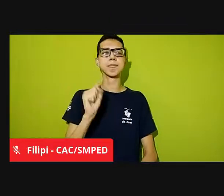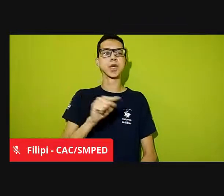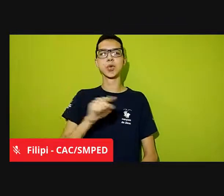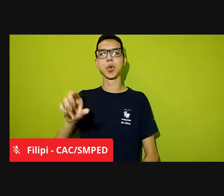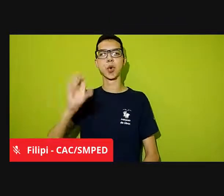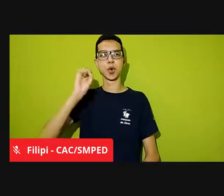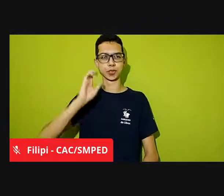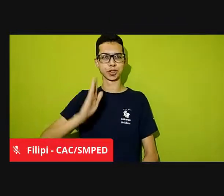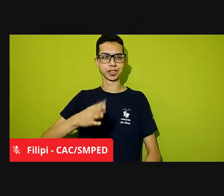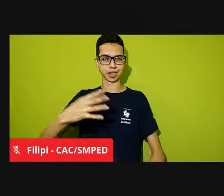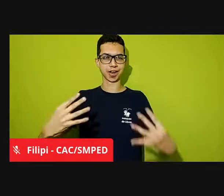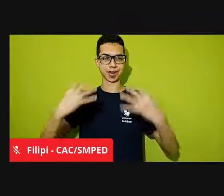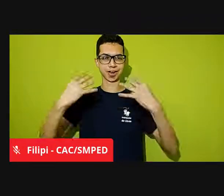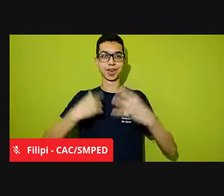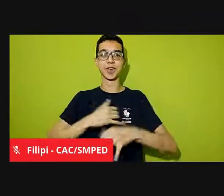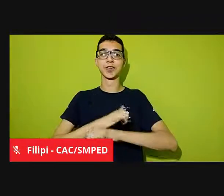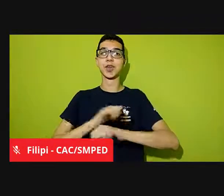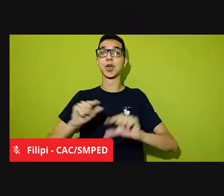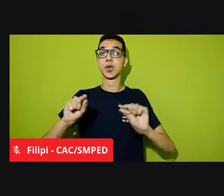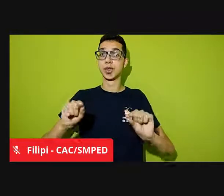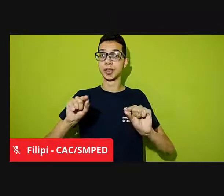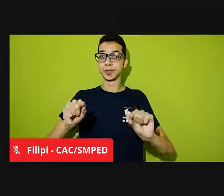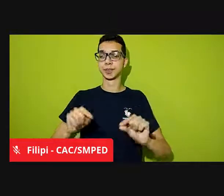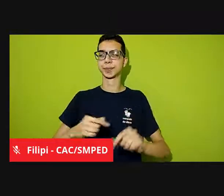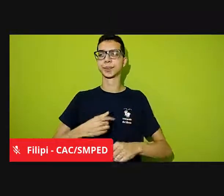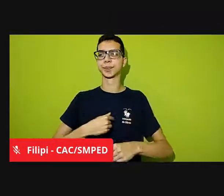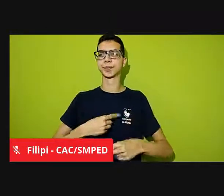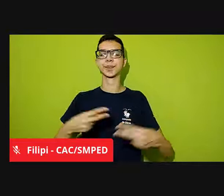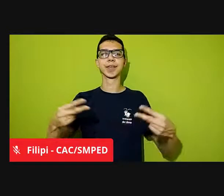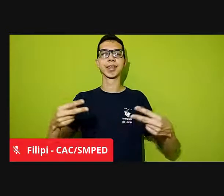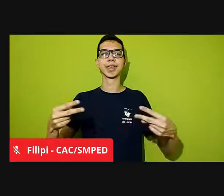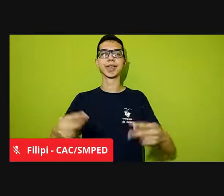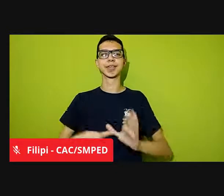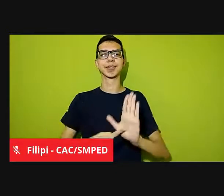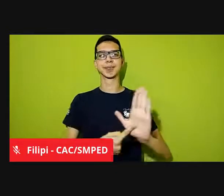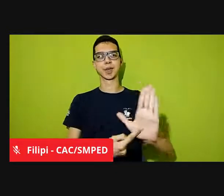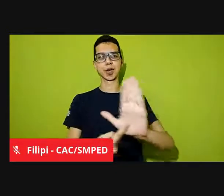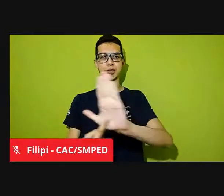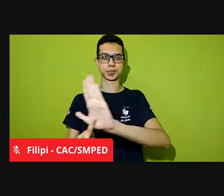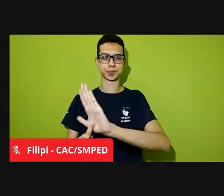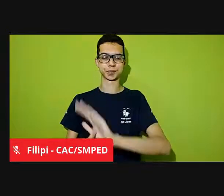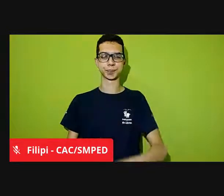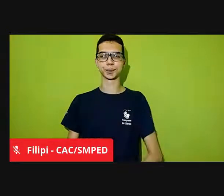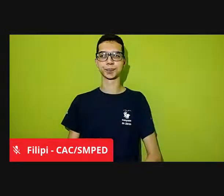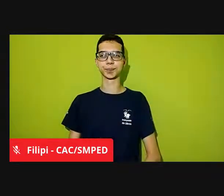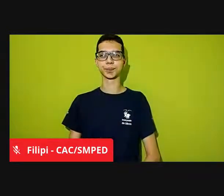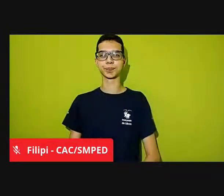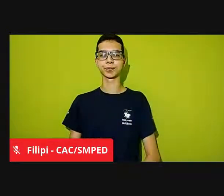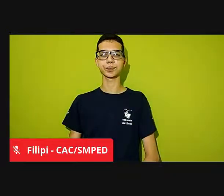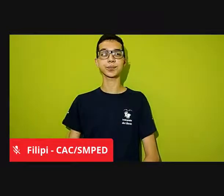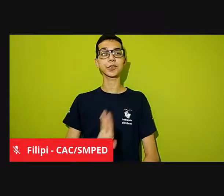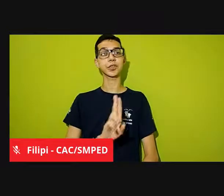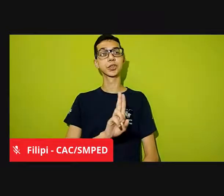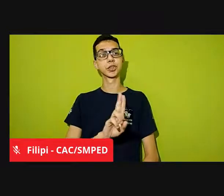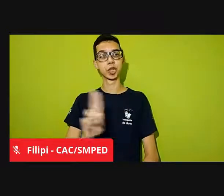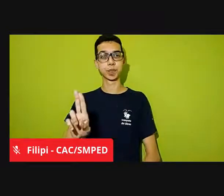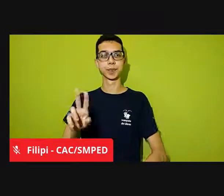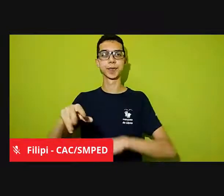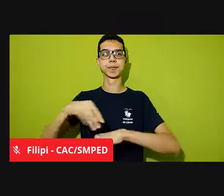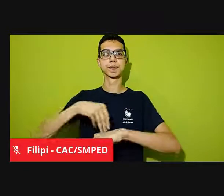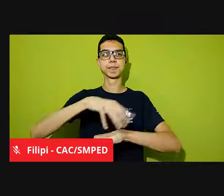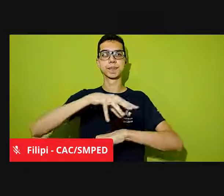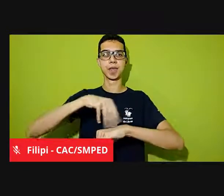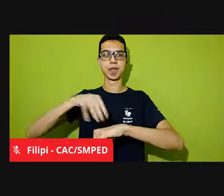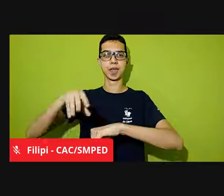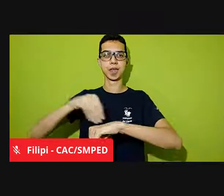fazer? Eu vou compartilhar com vocês um link que é de uma publicação chamada Mediações Acessíveis. Porque eu ia